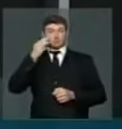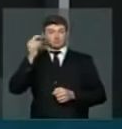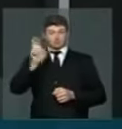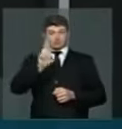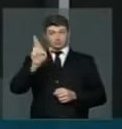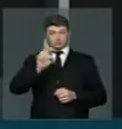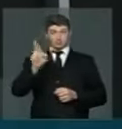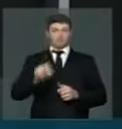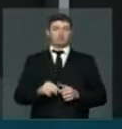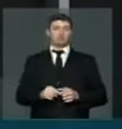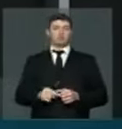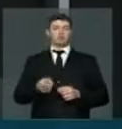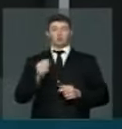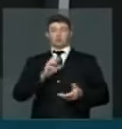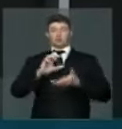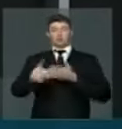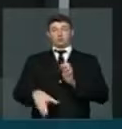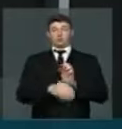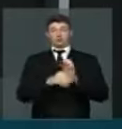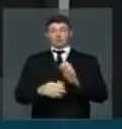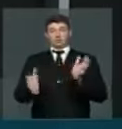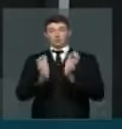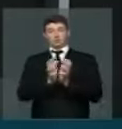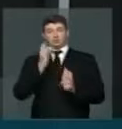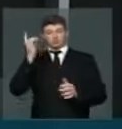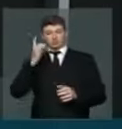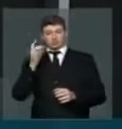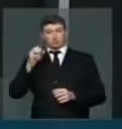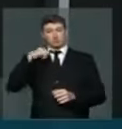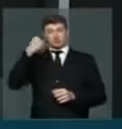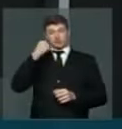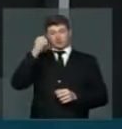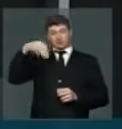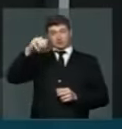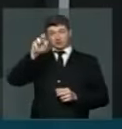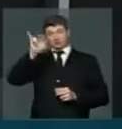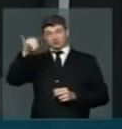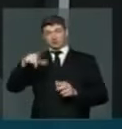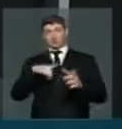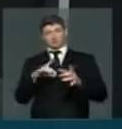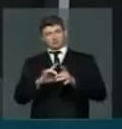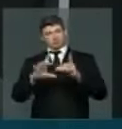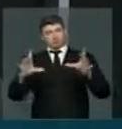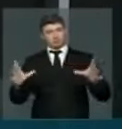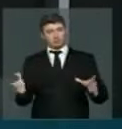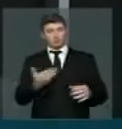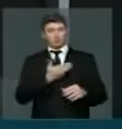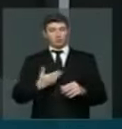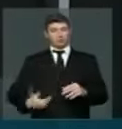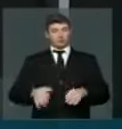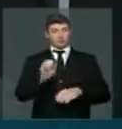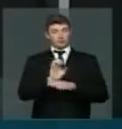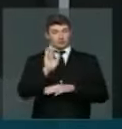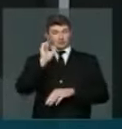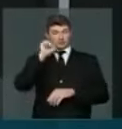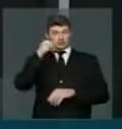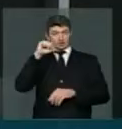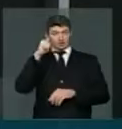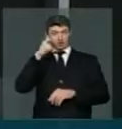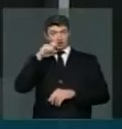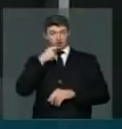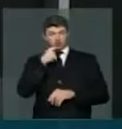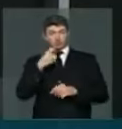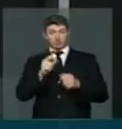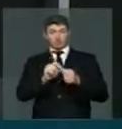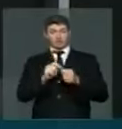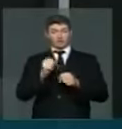reais dos recursos das emendas de bancada do senador Eduardo Amorim disponibilizados ao governo do Estado de Sergipe para a construção do